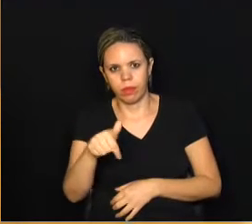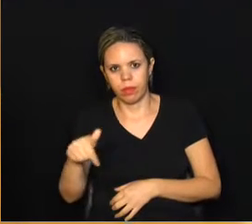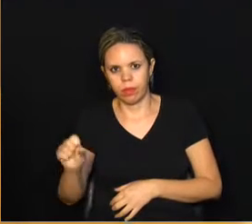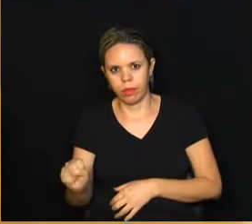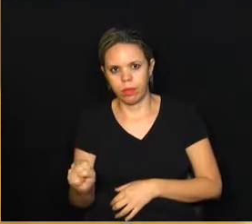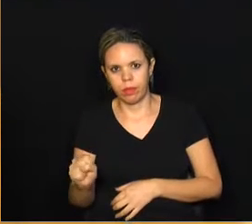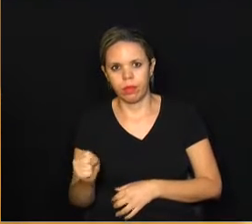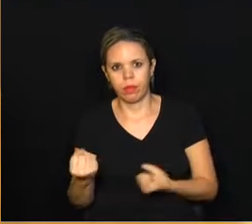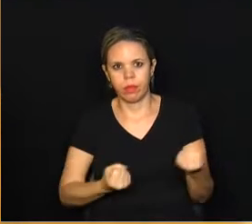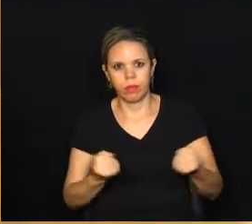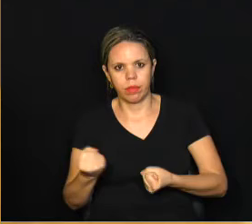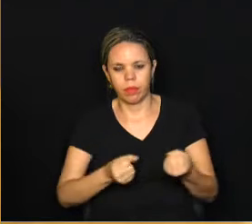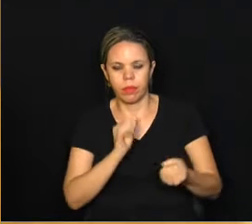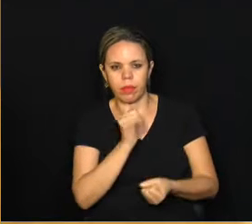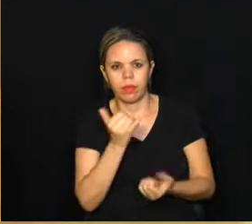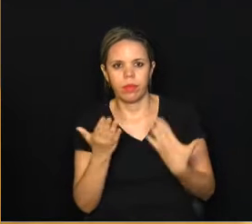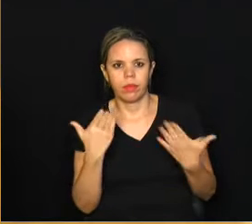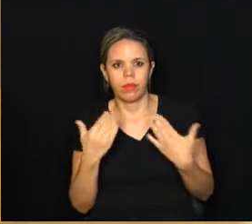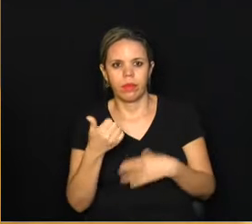4.678 veículos,